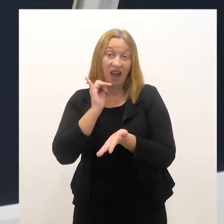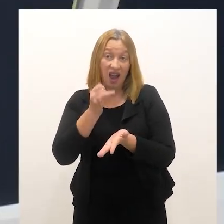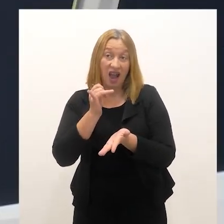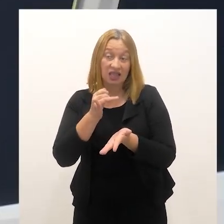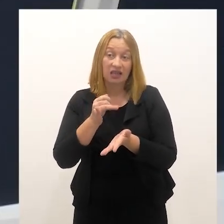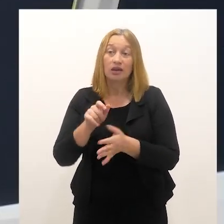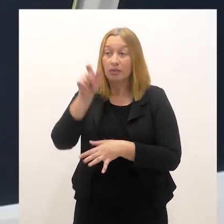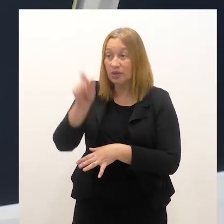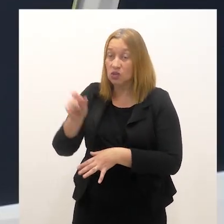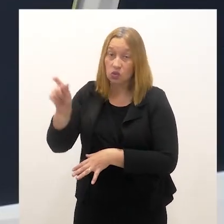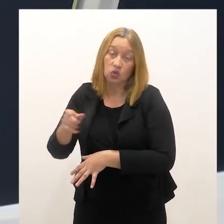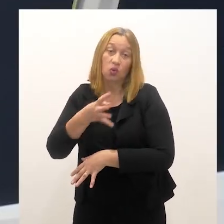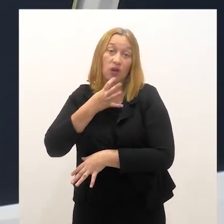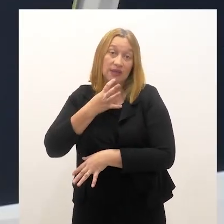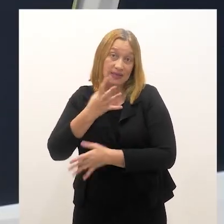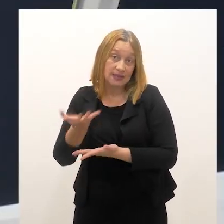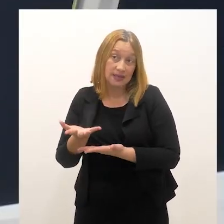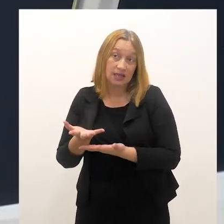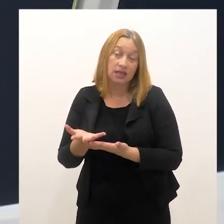ali sobre pessoas conhecidas.